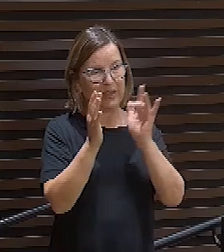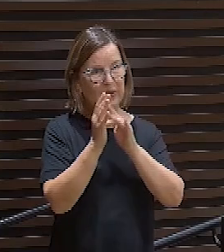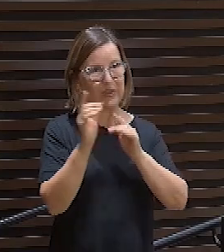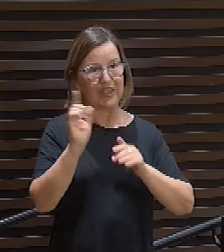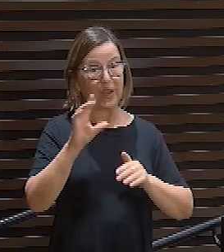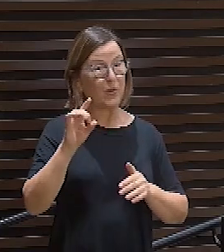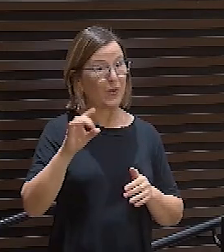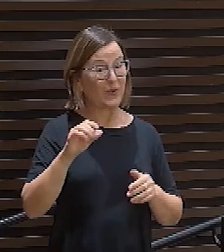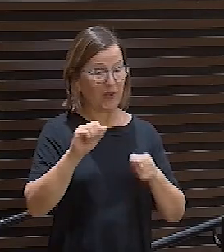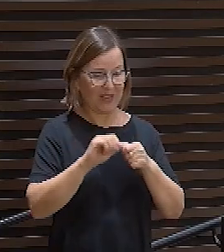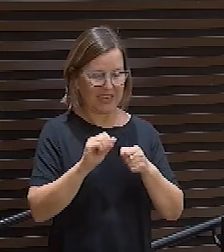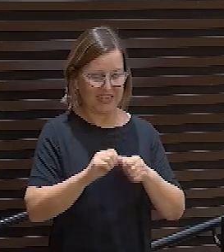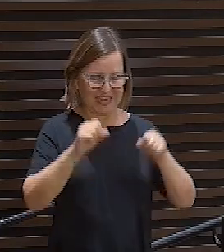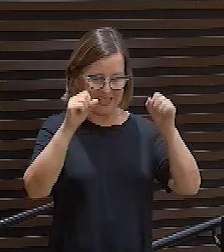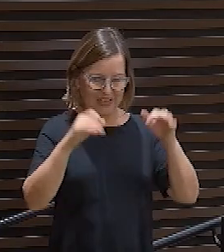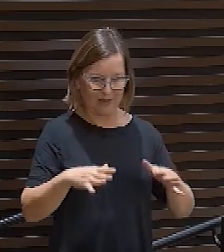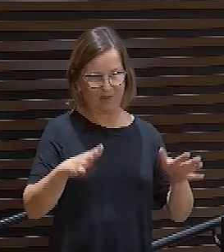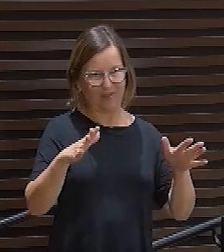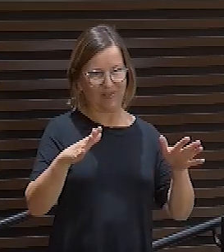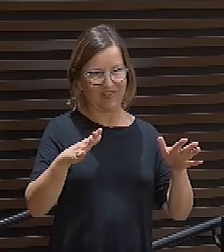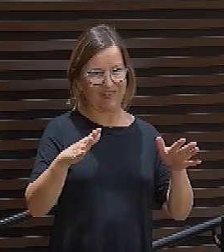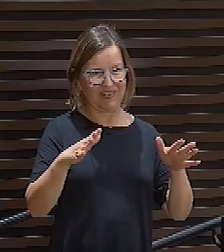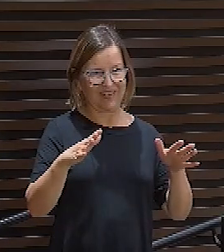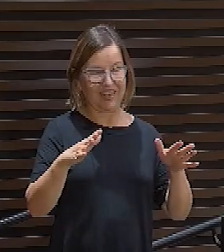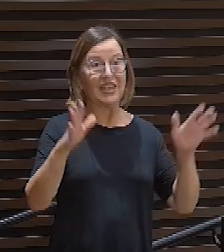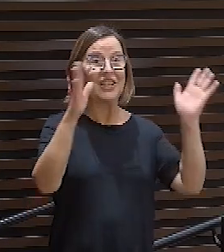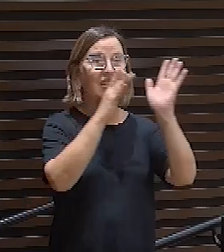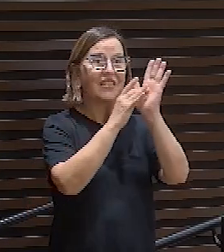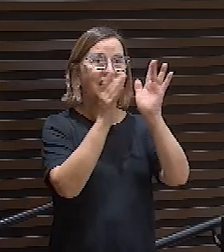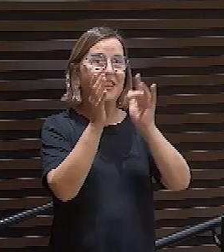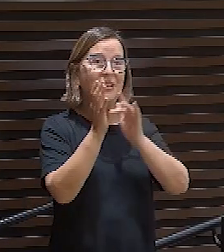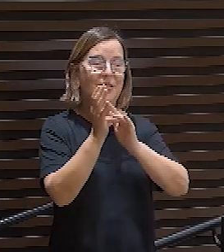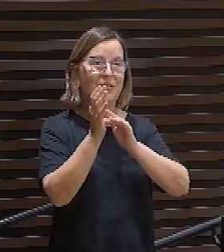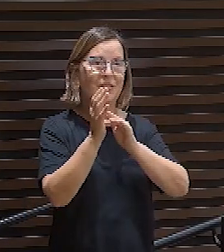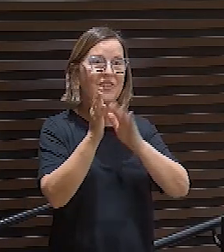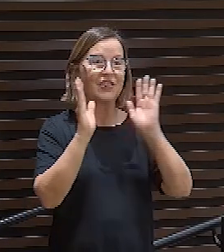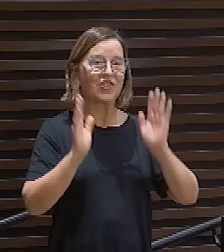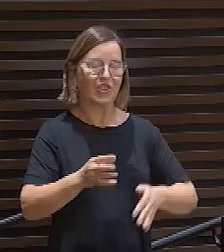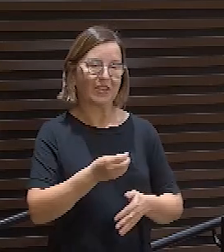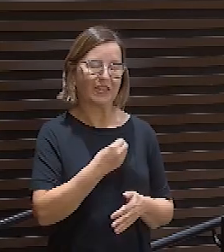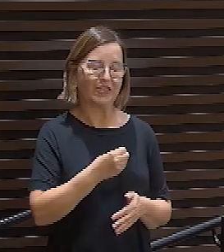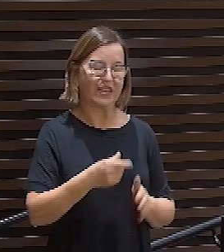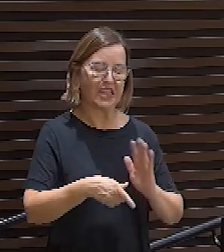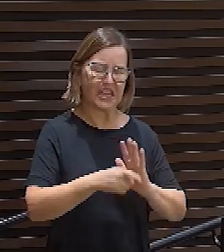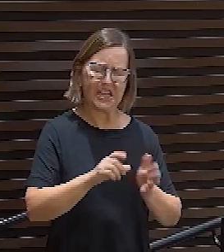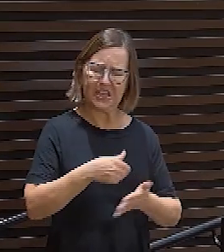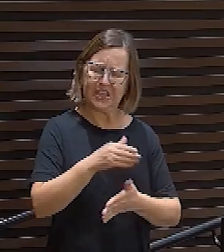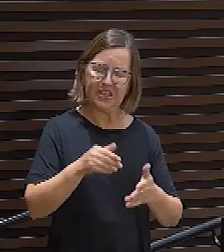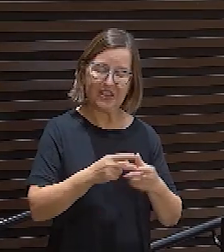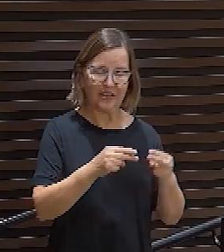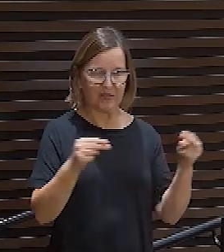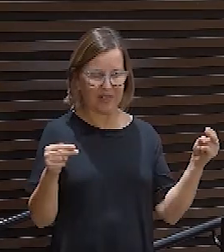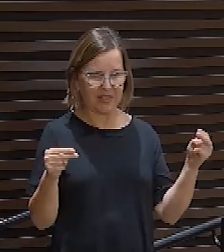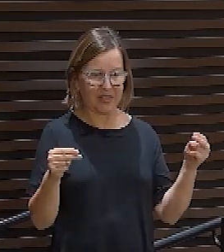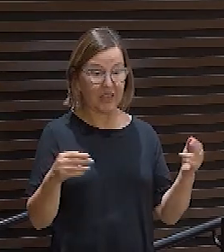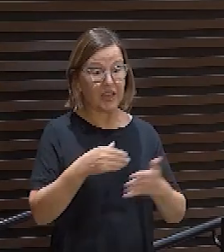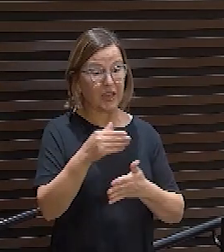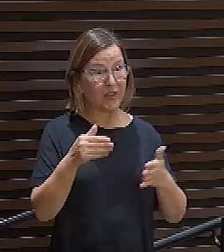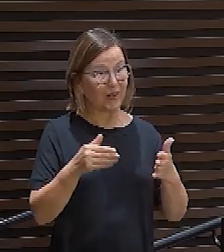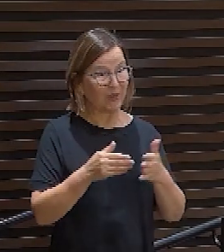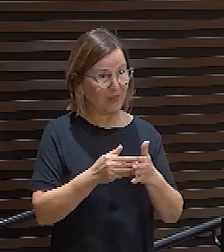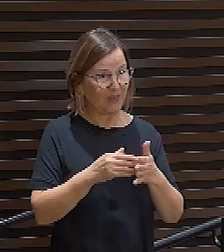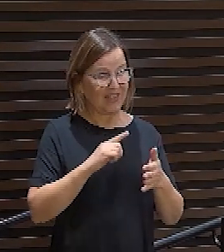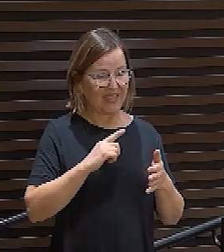dono. Ele é antes de todas as coisas, e tudo que existe no universo subsiste